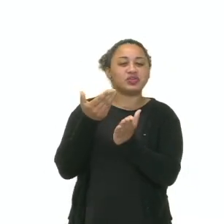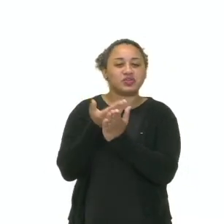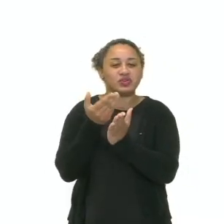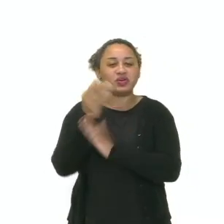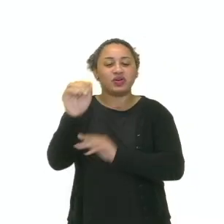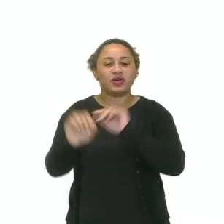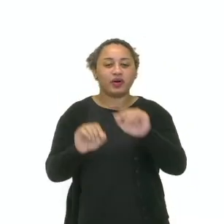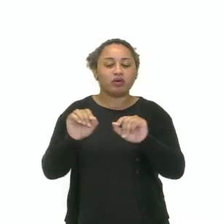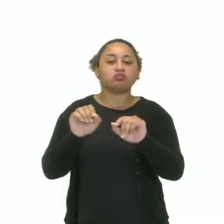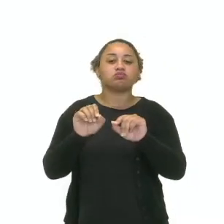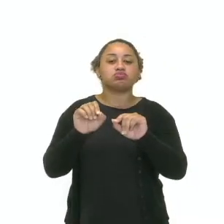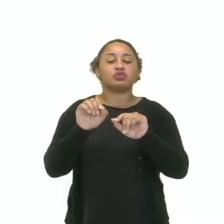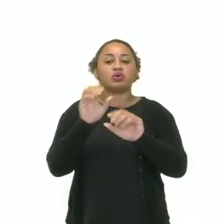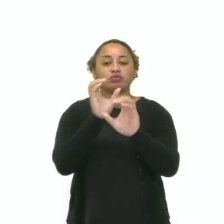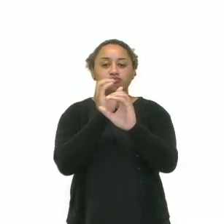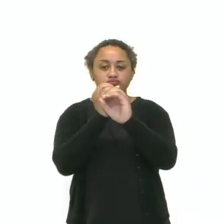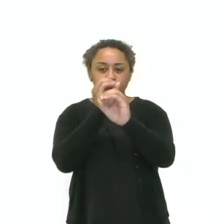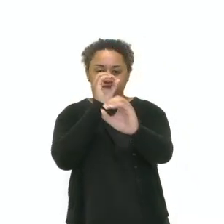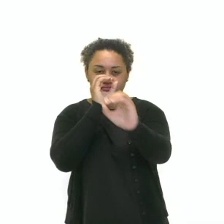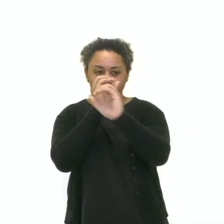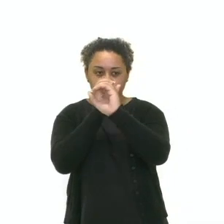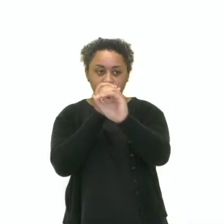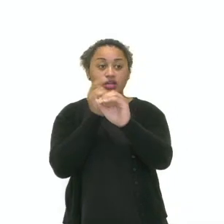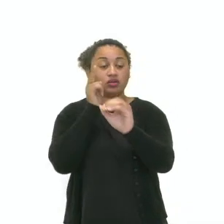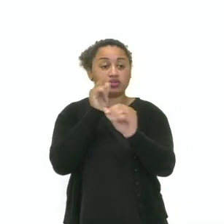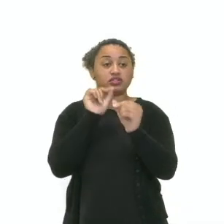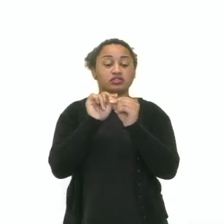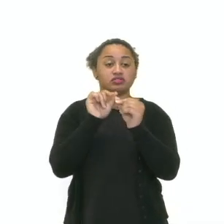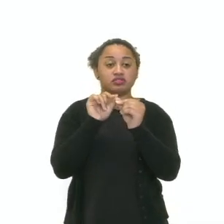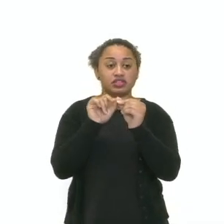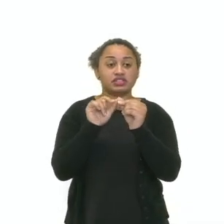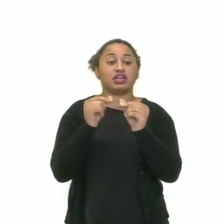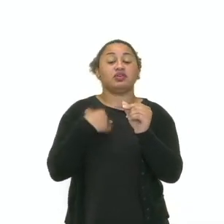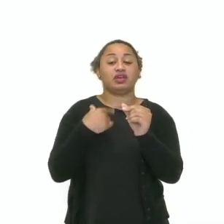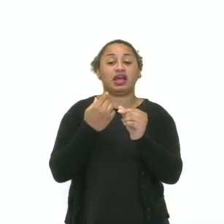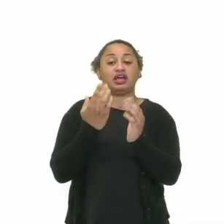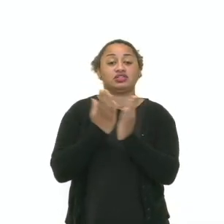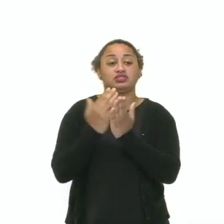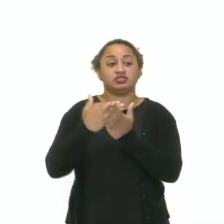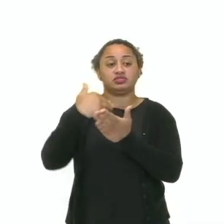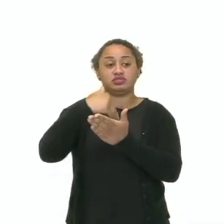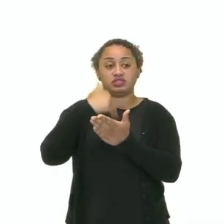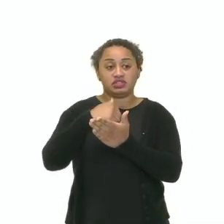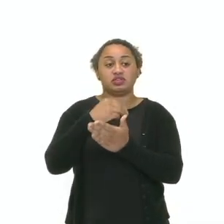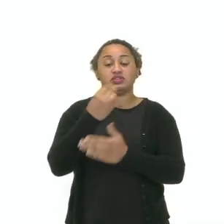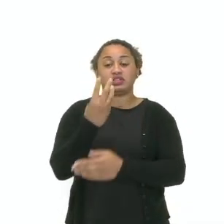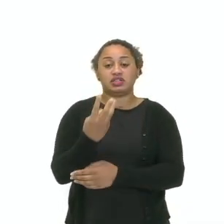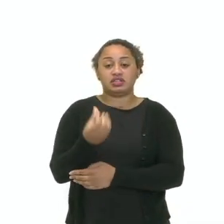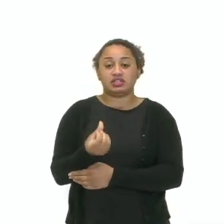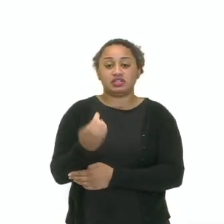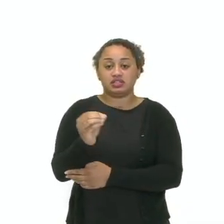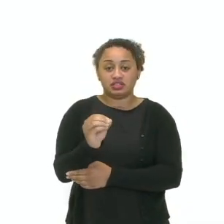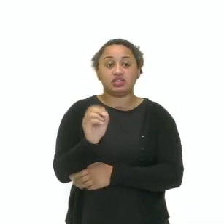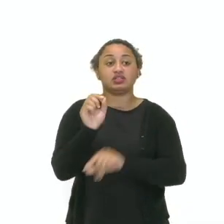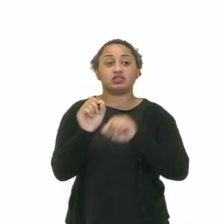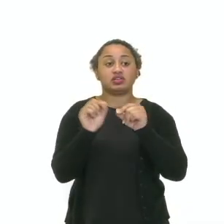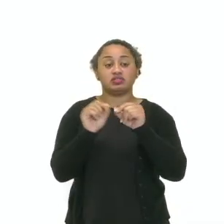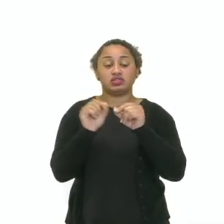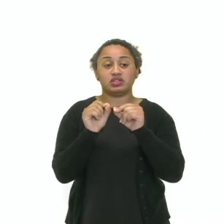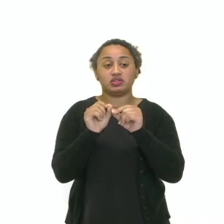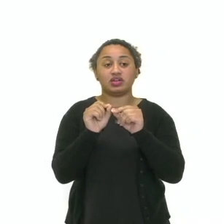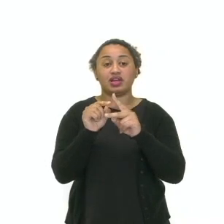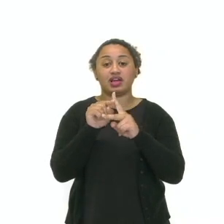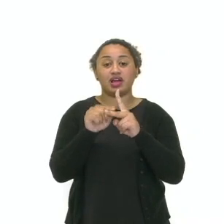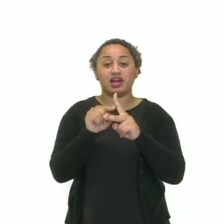fez a primeira divisão da circunferência em 360 partes iguais, com o objetivo de medir os ângulos.